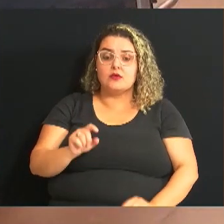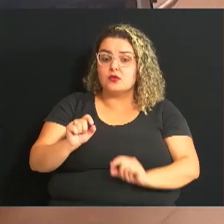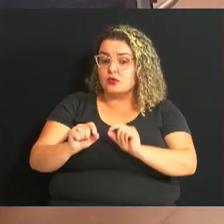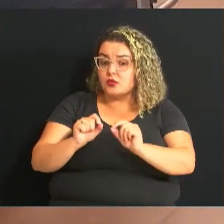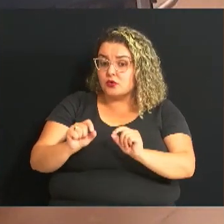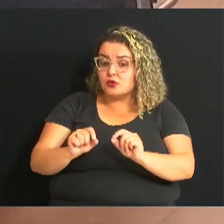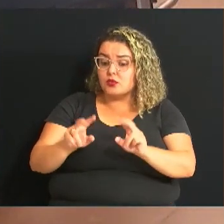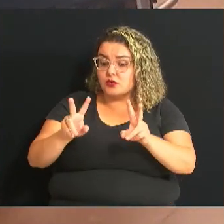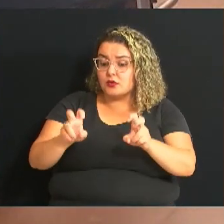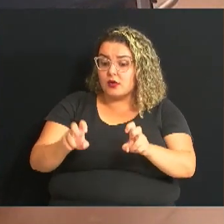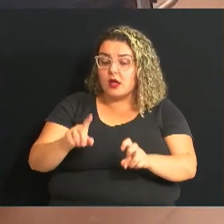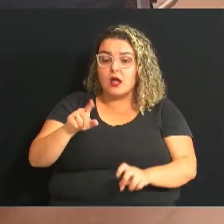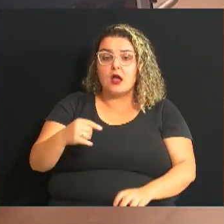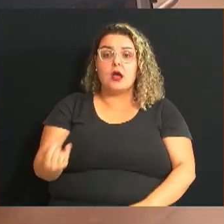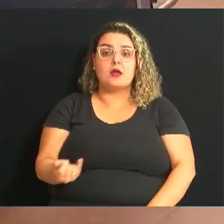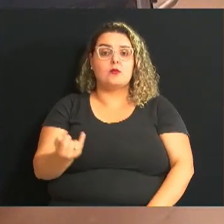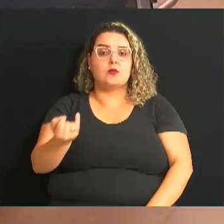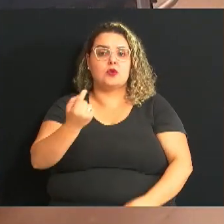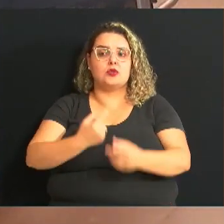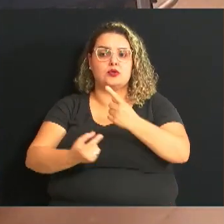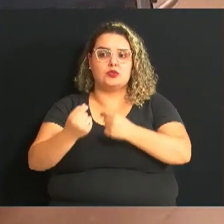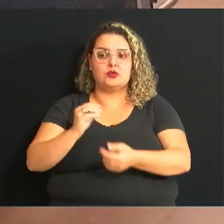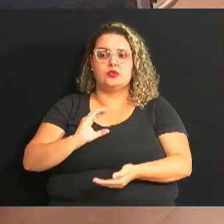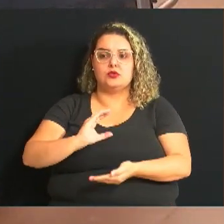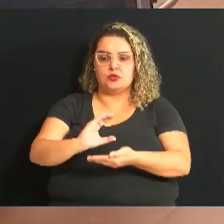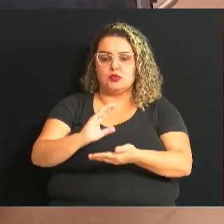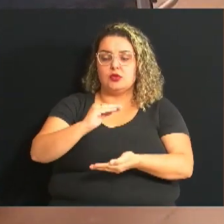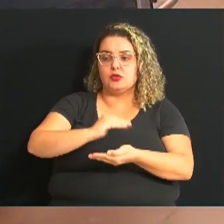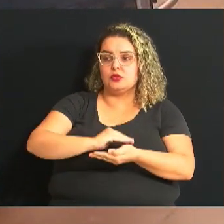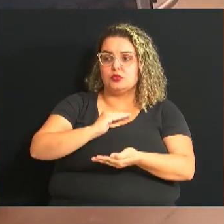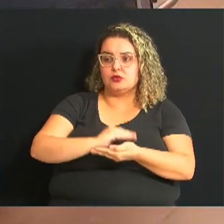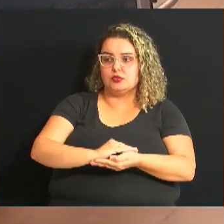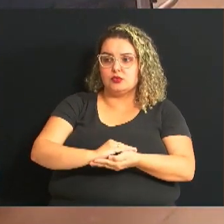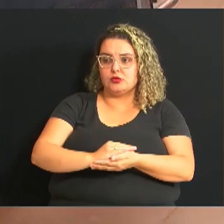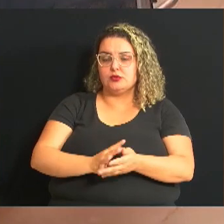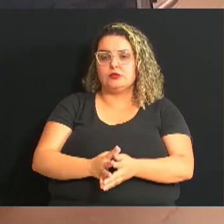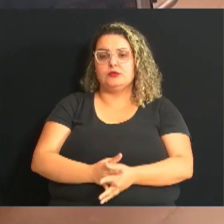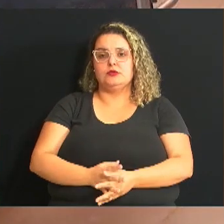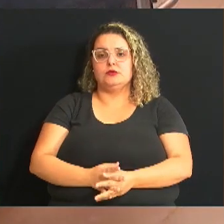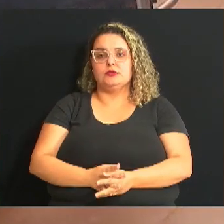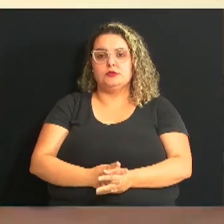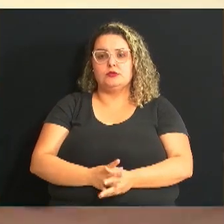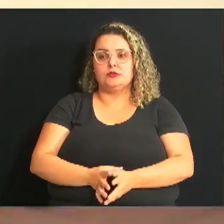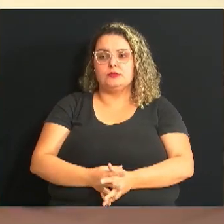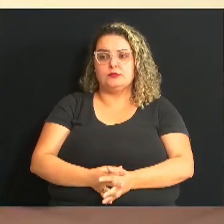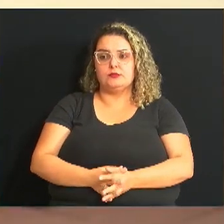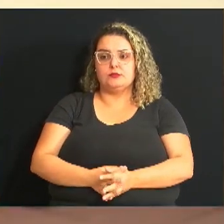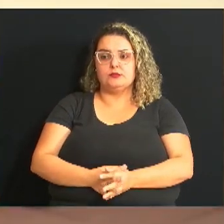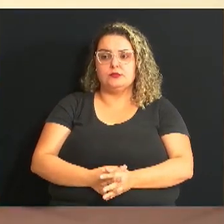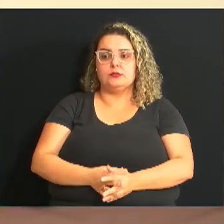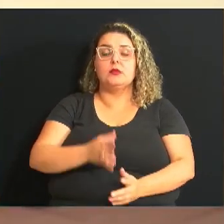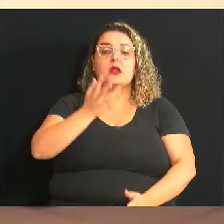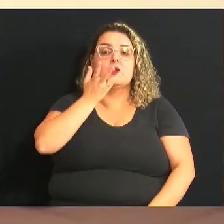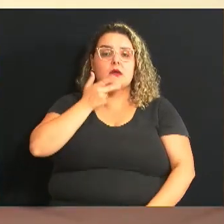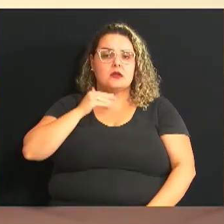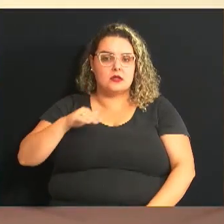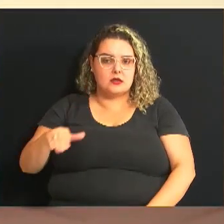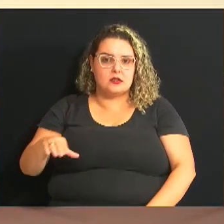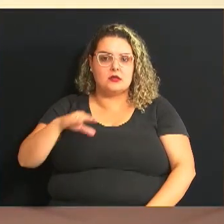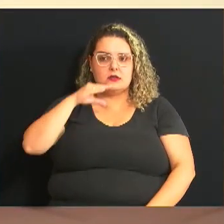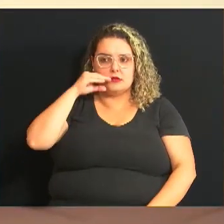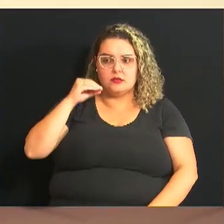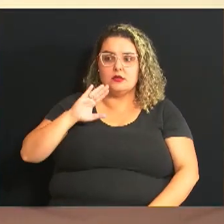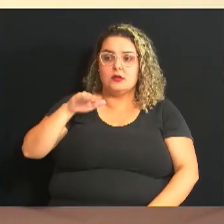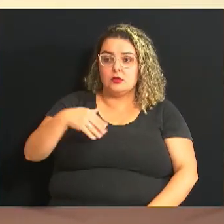à importância da destinação do fundo para o Fundo da Criança e do Adolescente, também quando a gente fala